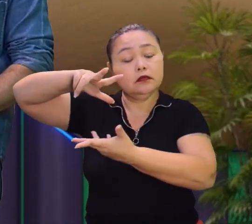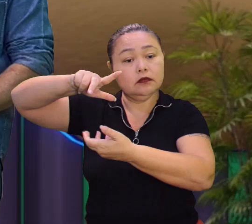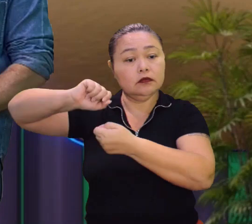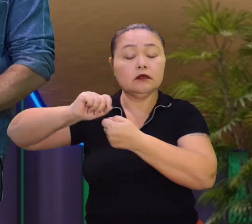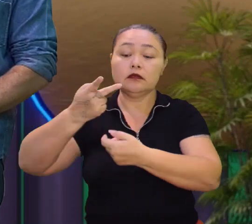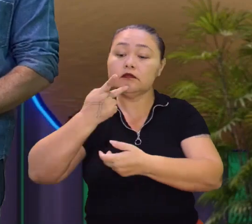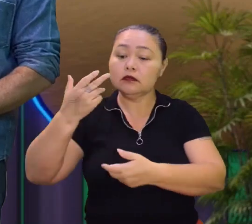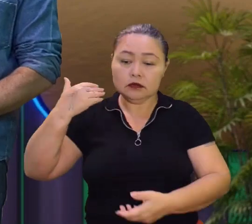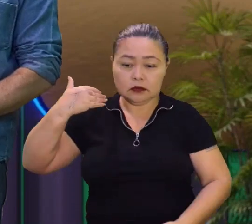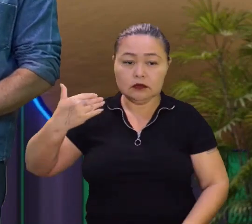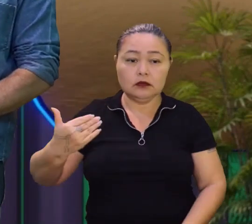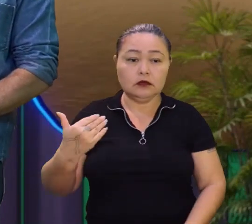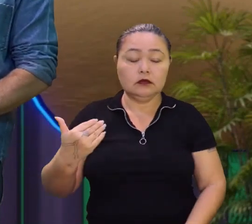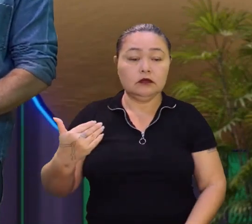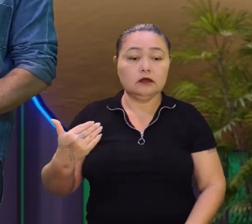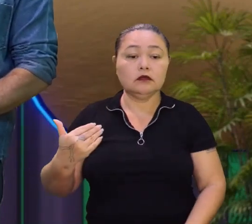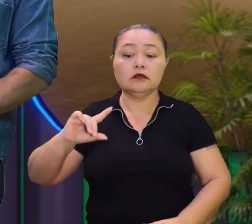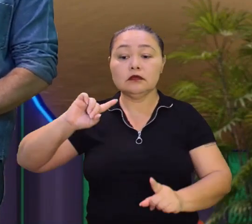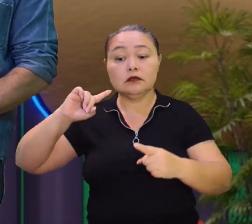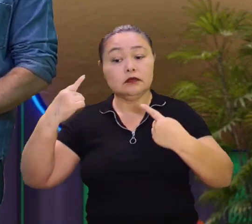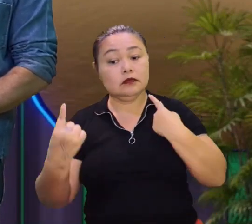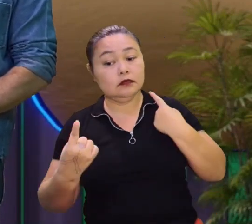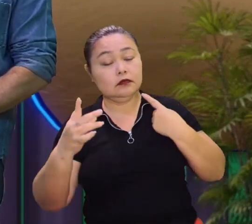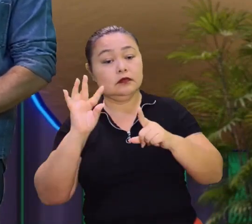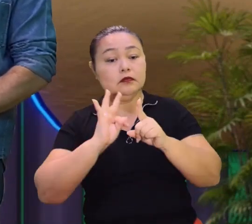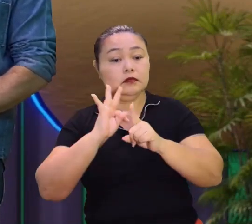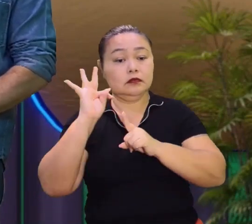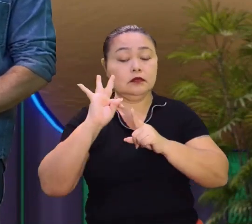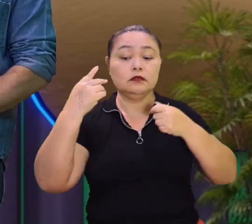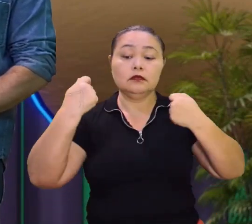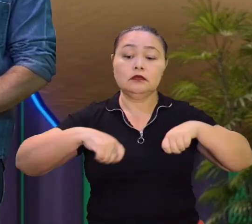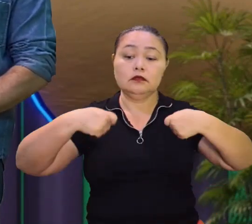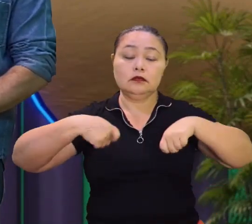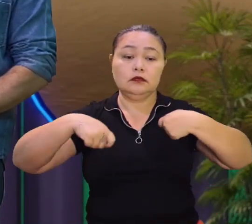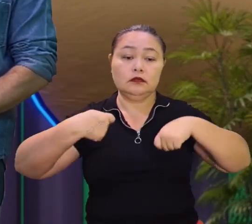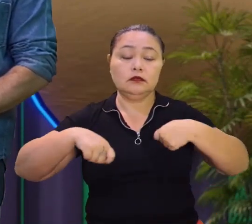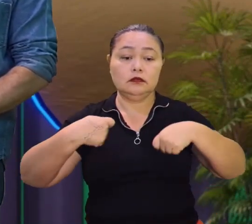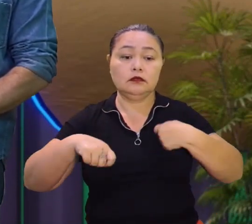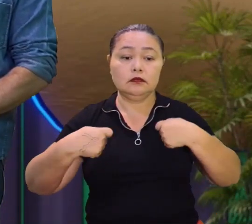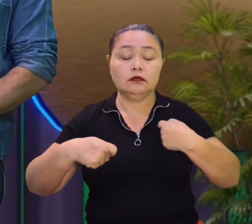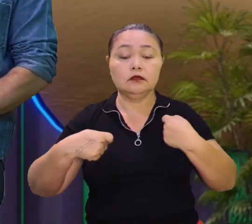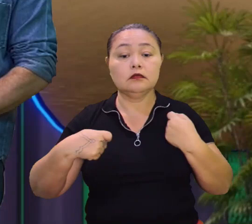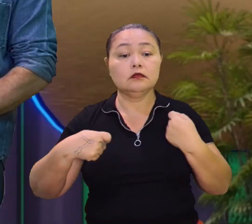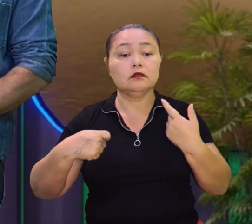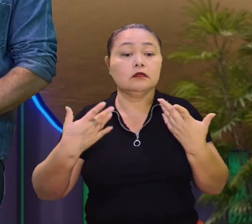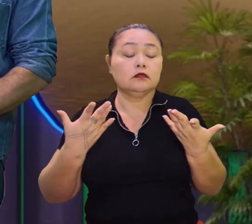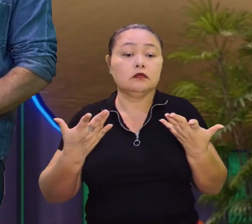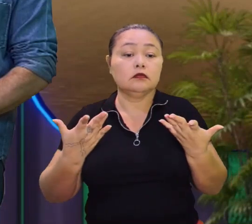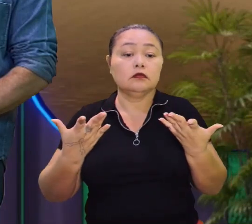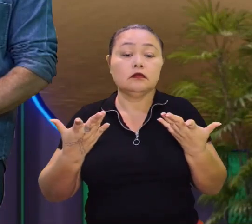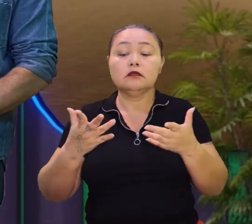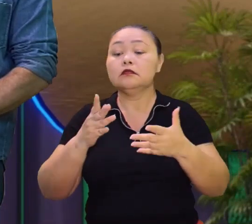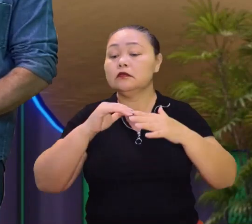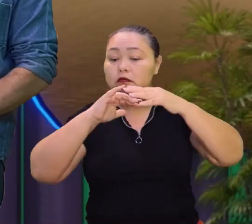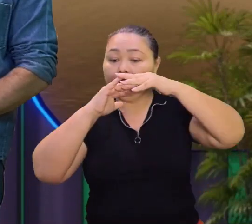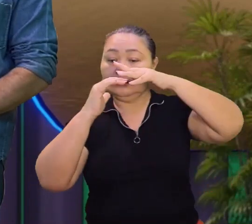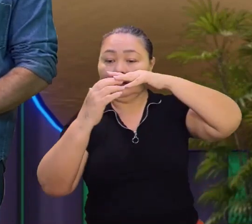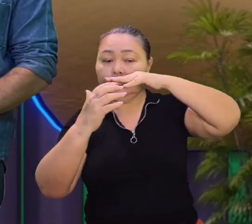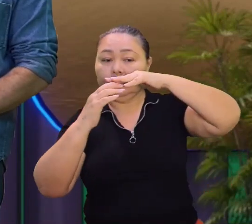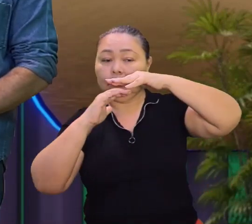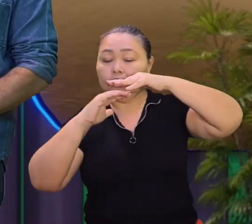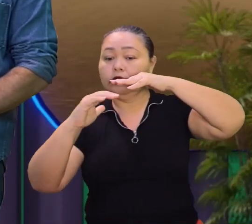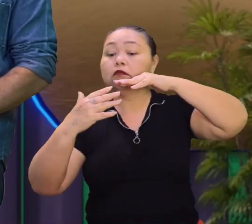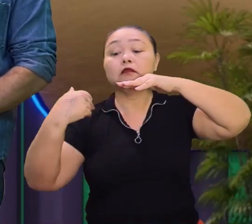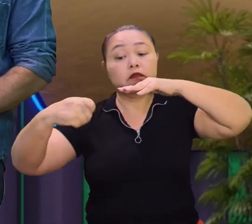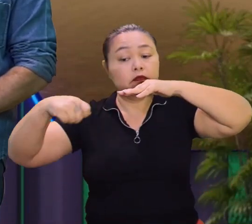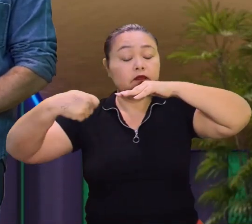gente falou lá no início, inversão térmica, ela é necessária, né, para a questão, né, o efeito estufa. A gente